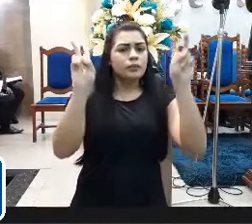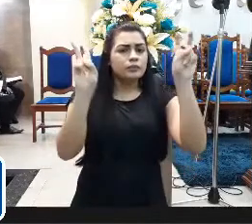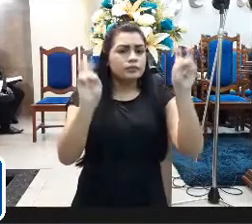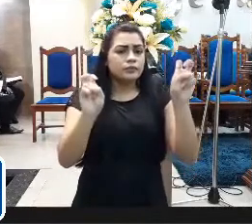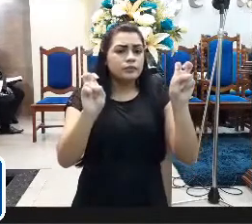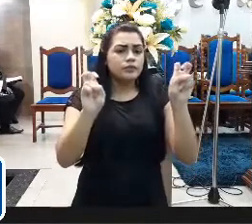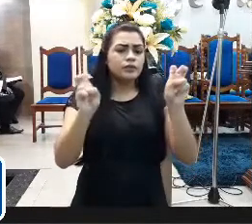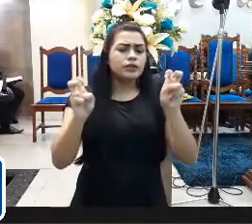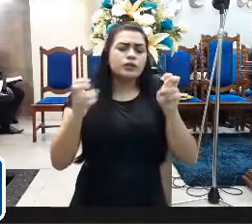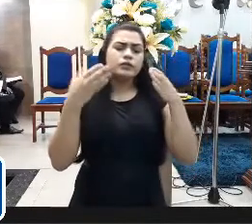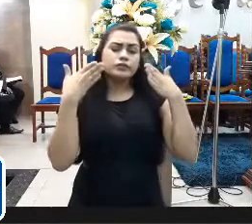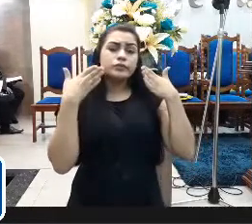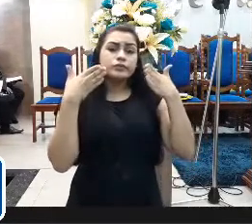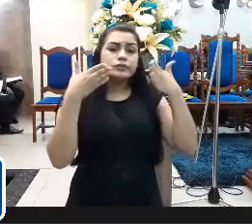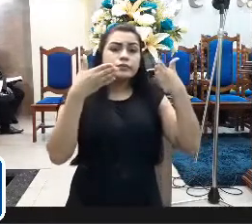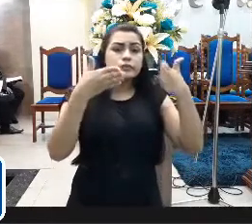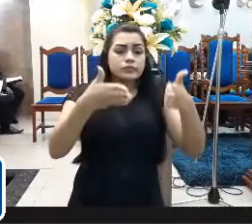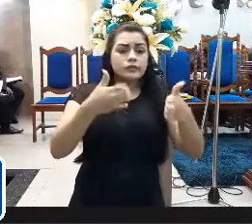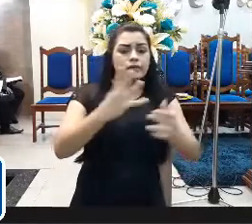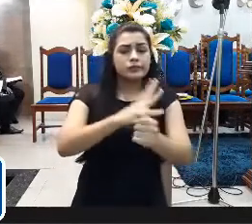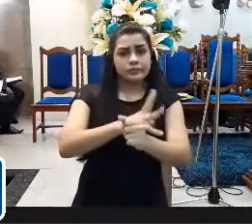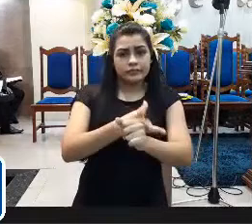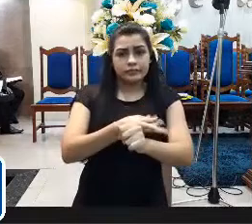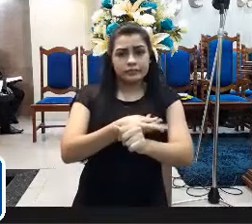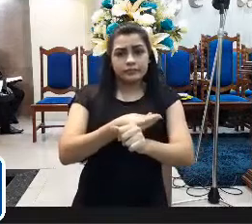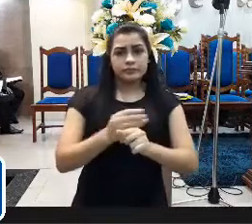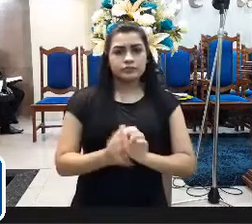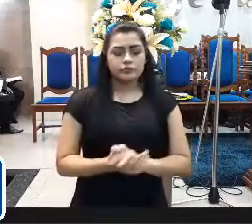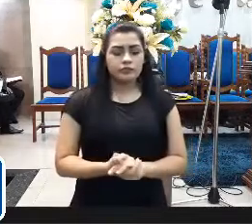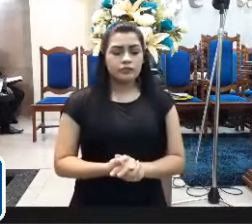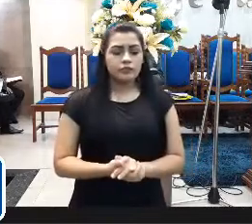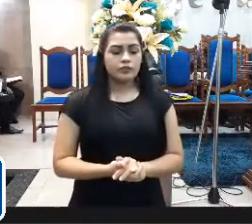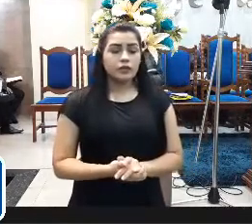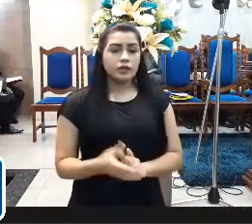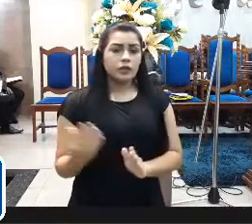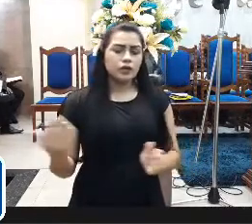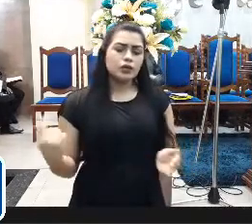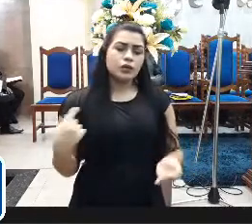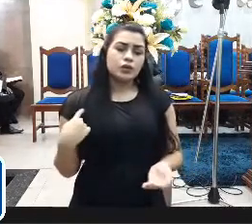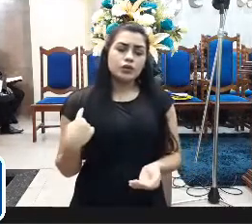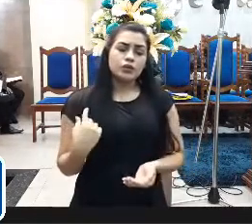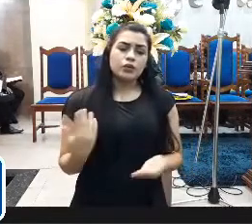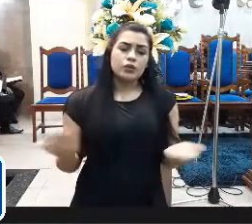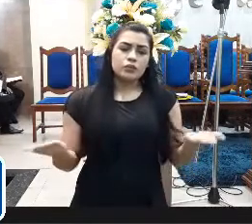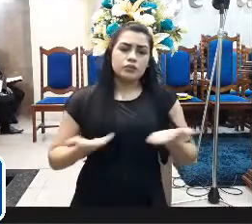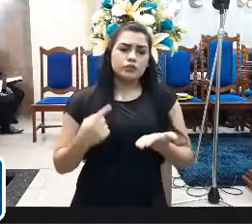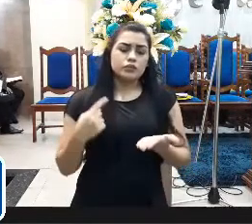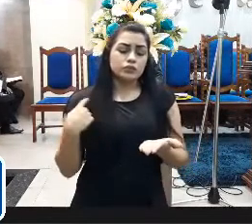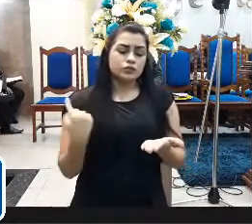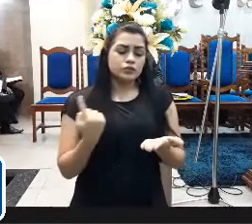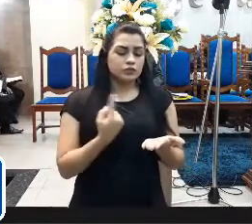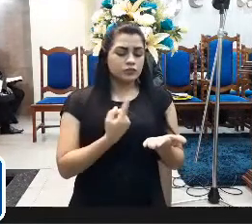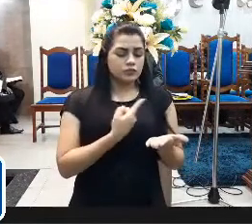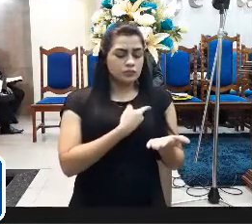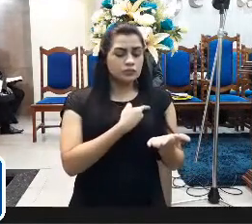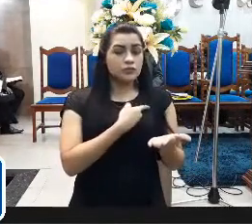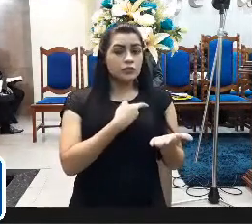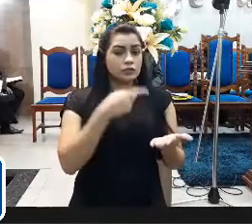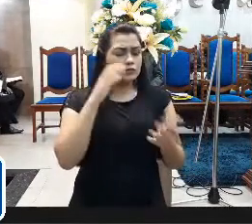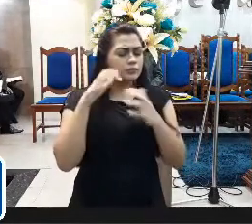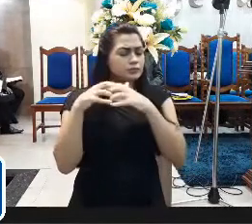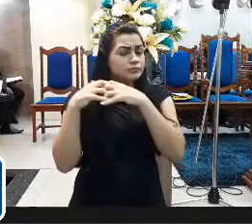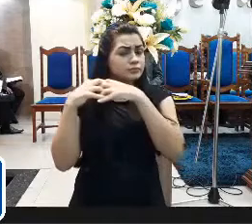vamos palmilhar, durante toda esta carta, meditando sobre a igreja e a jornada